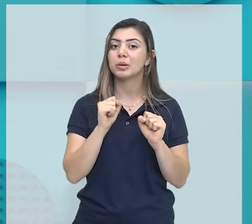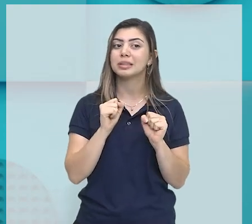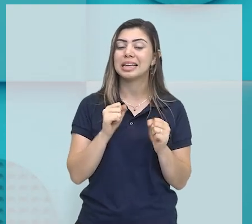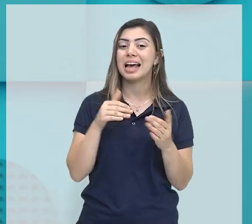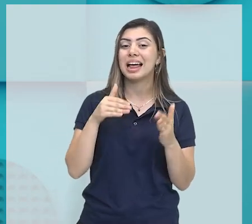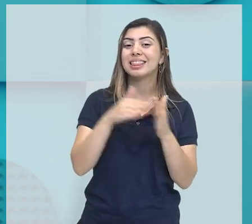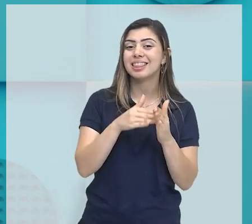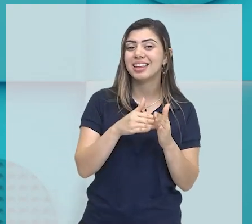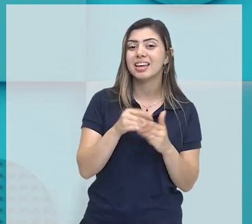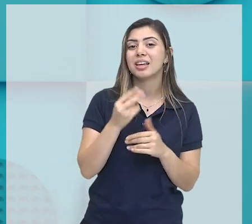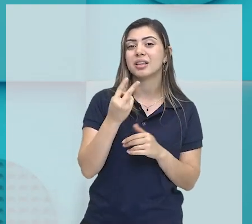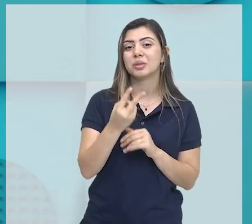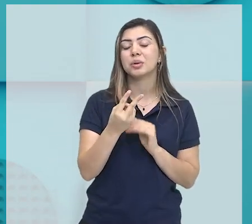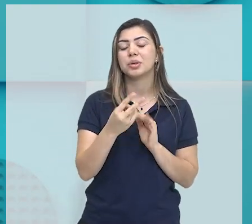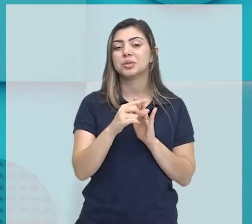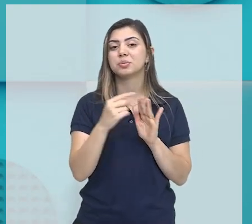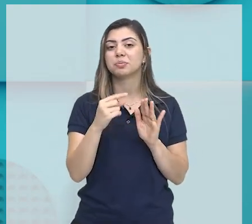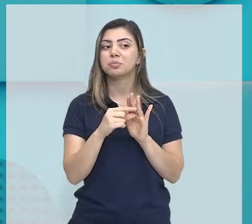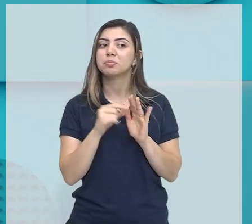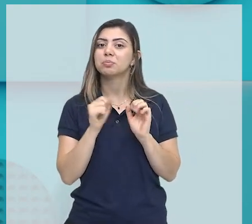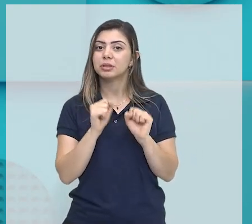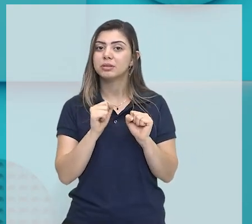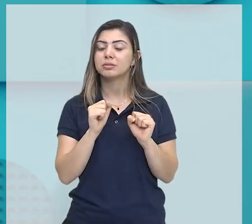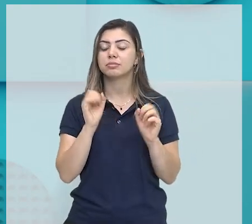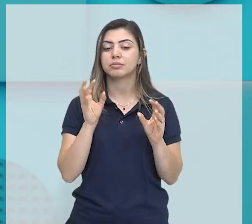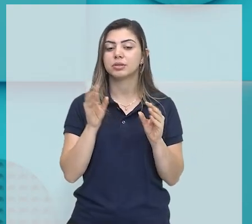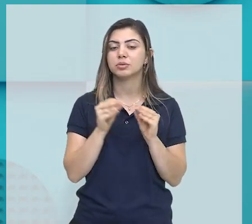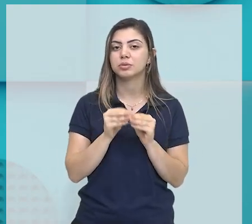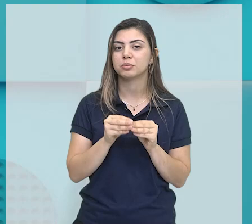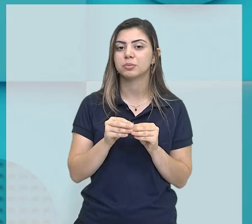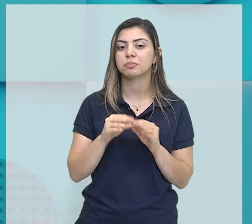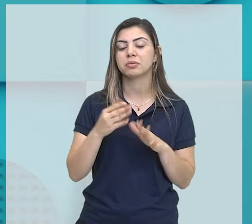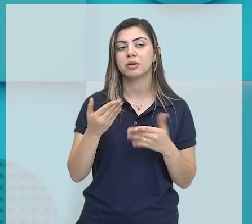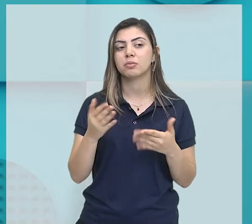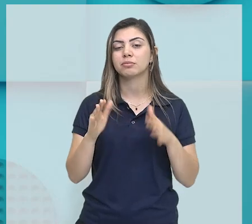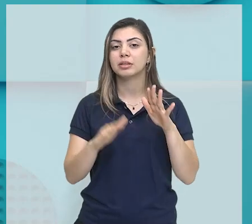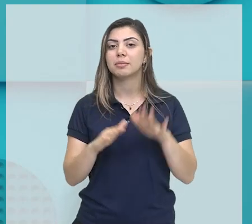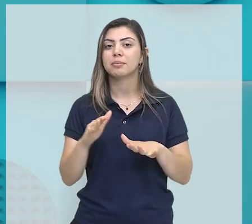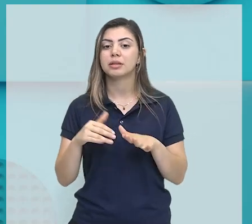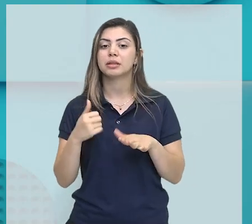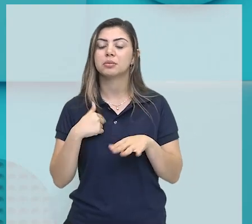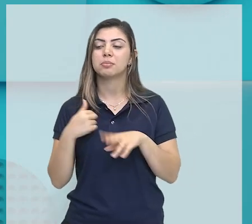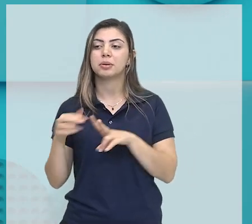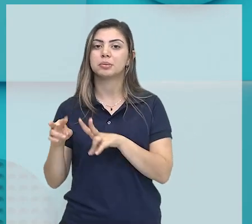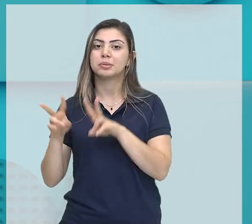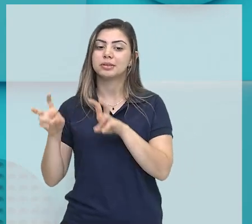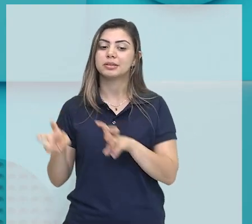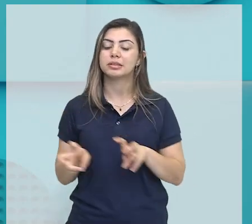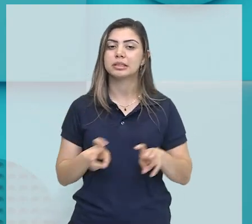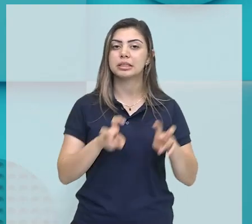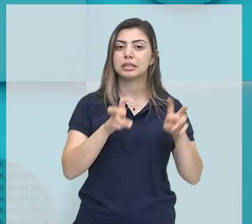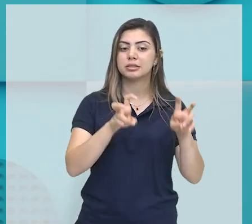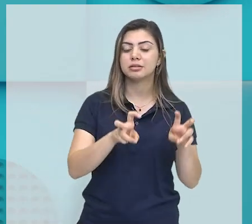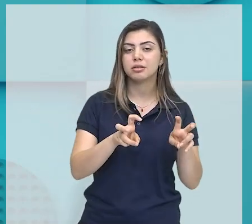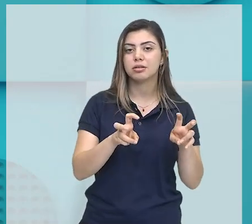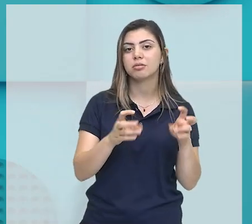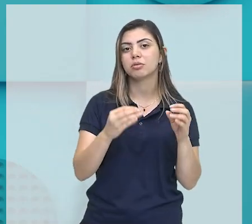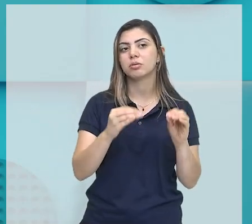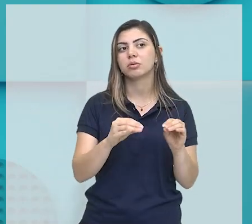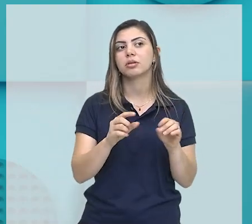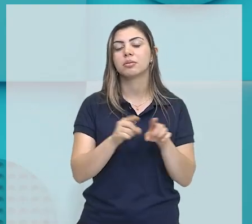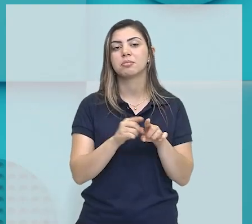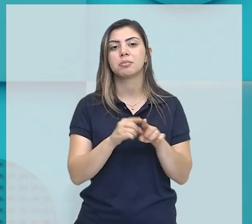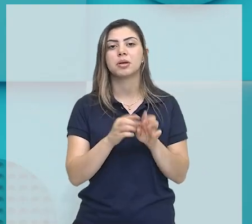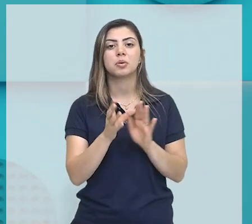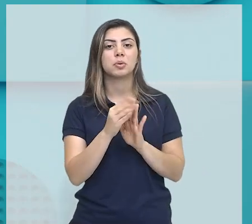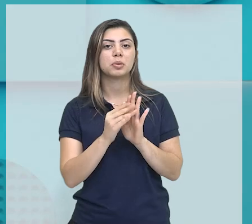máximo tem que ser pequenininho, bem resumido. Aí, dependendo do que eu citei, né, lá dos assuntos que eu vou